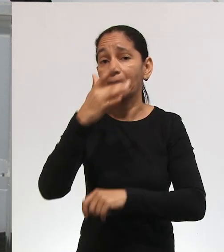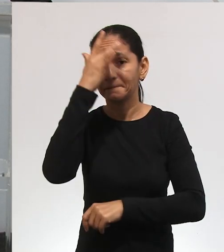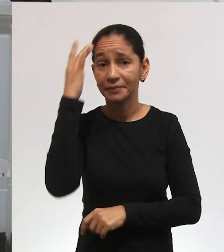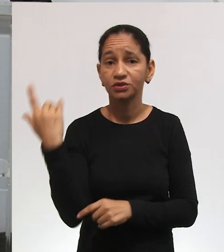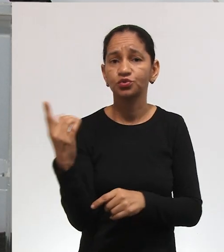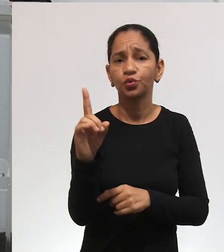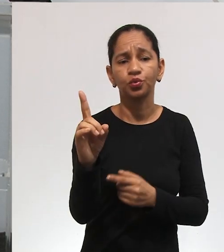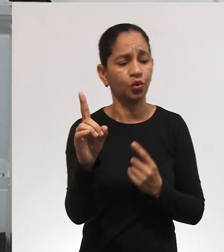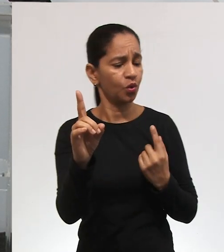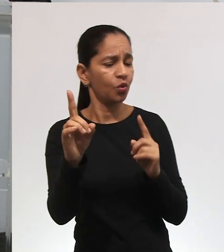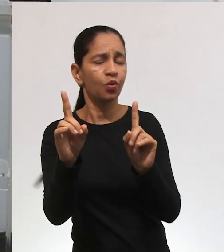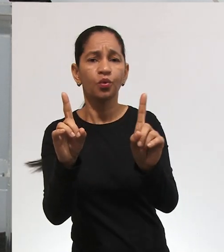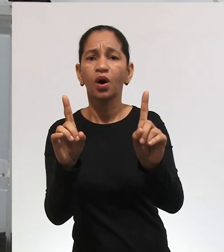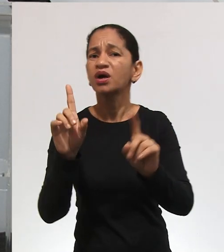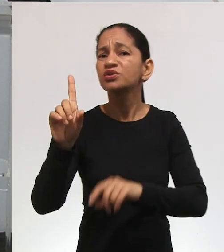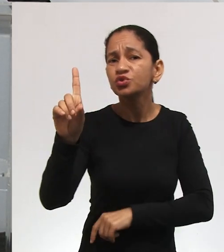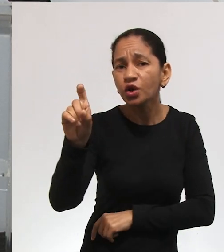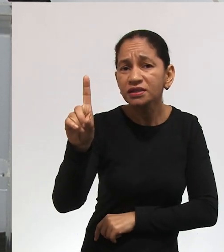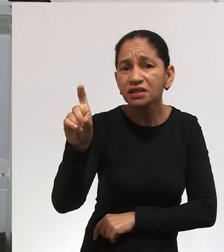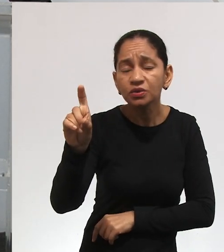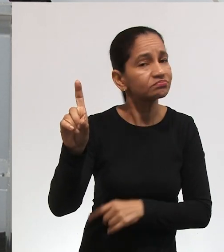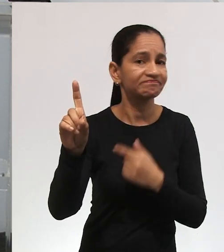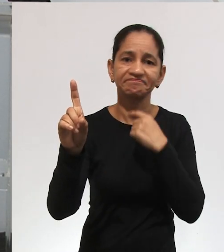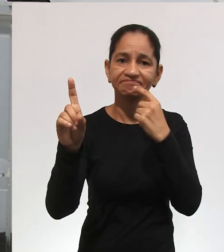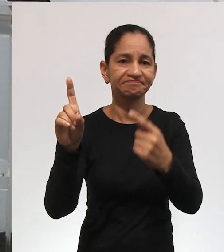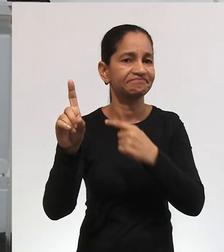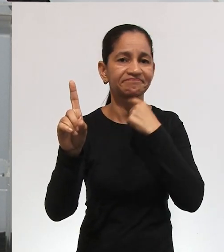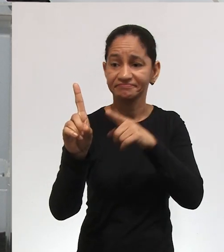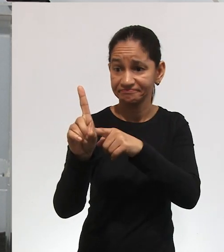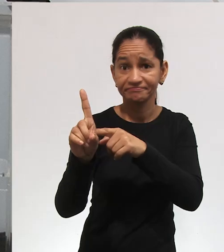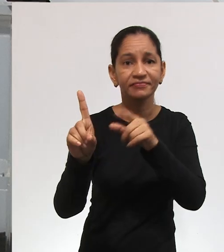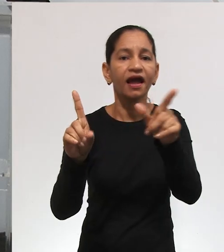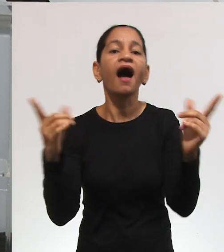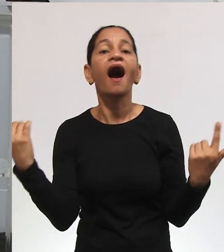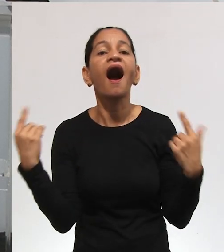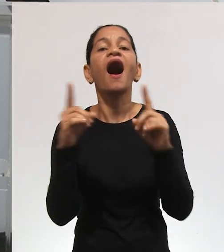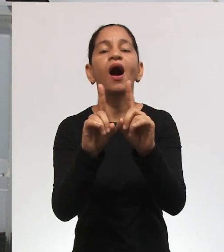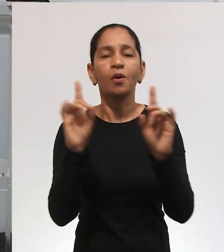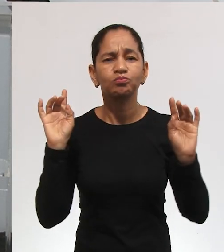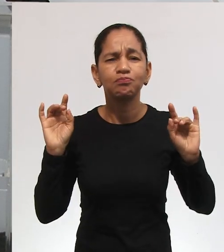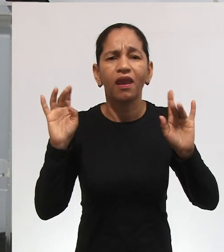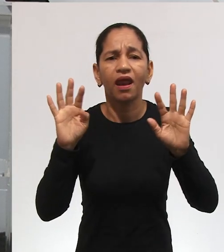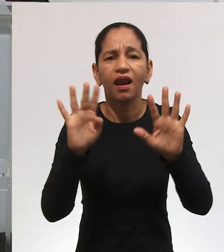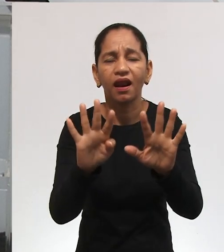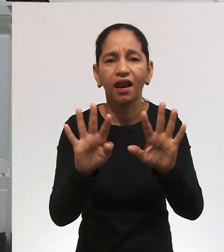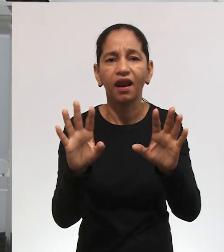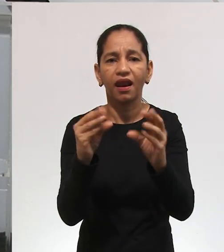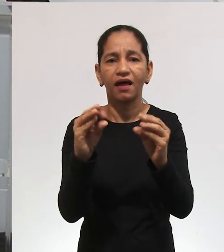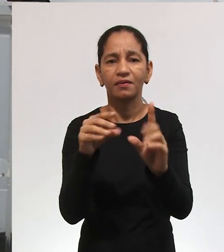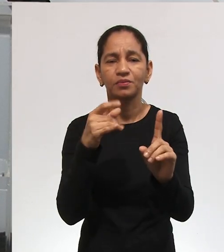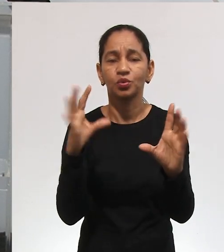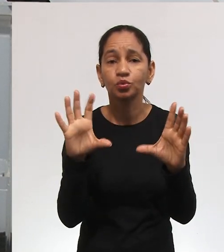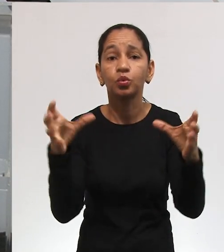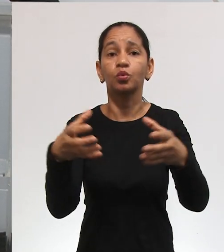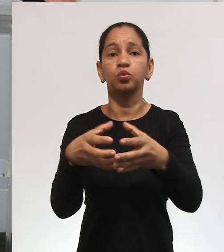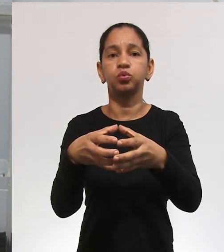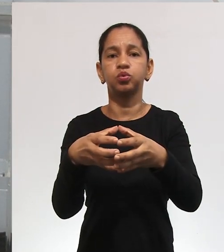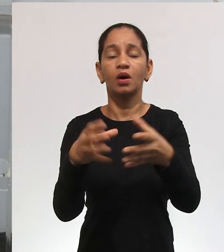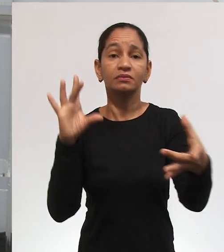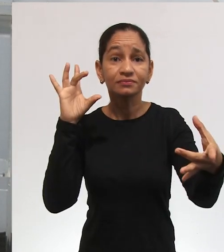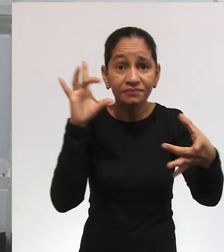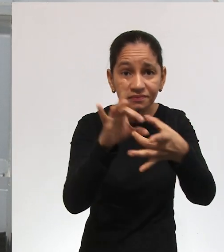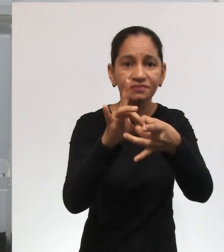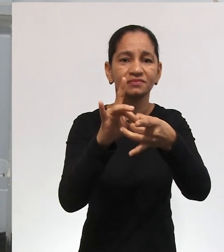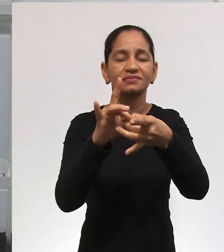indivíduo trabalhador sozinho não tem força, ele é hipossuficiente. mas a partir do momento em que ele se